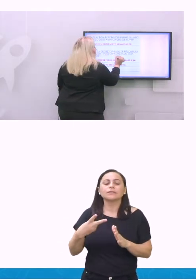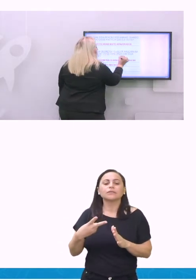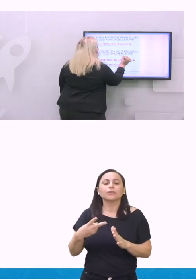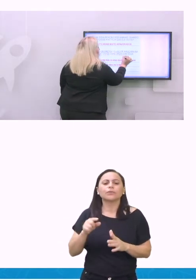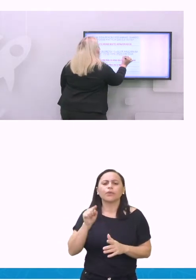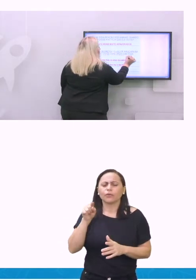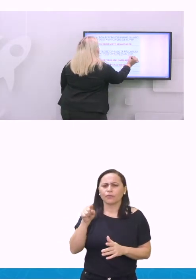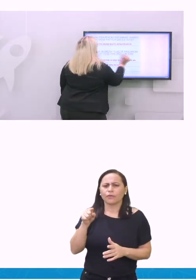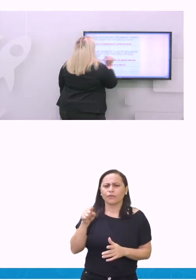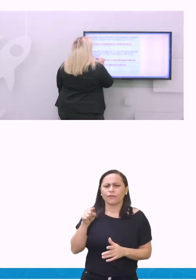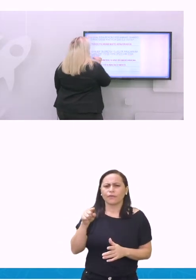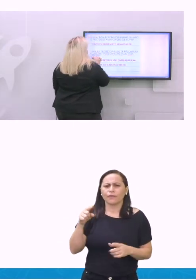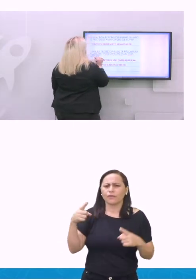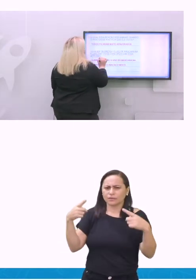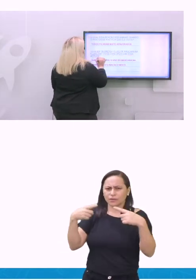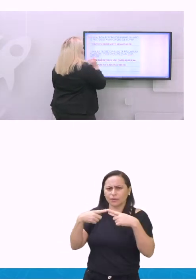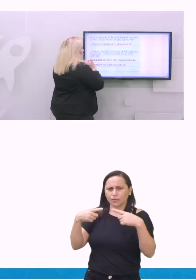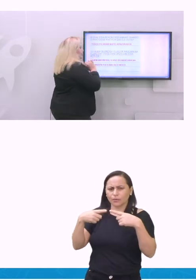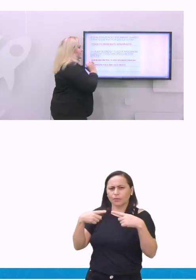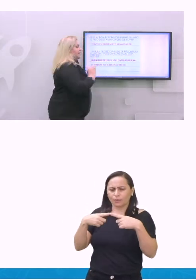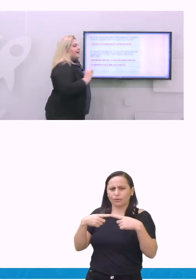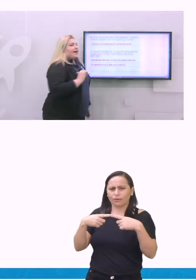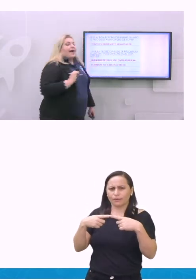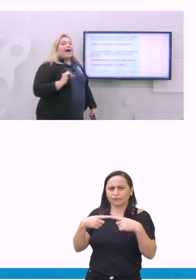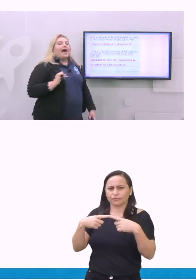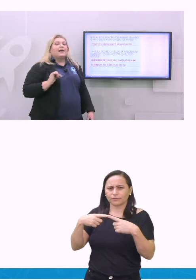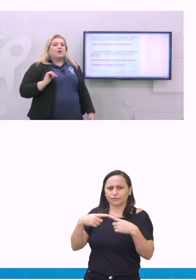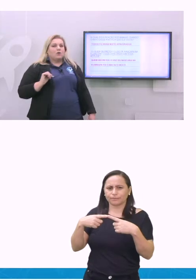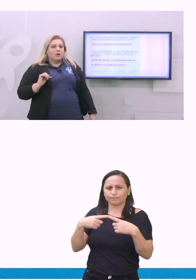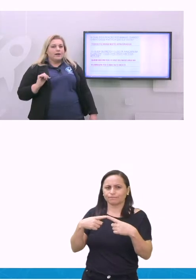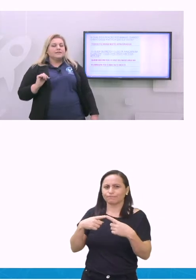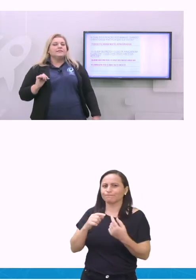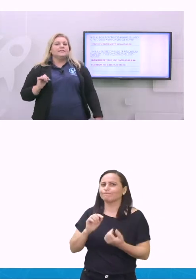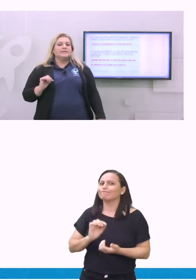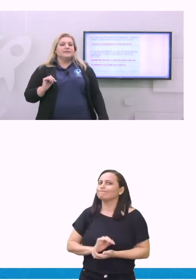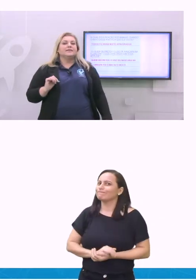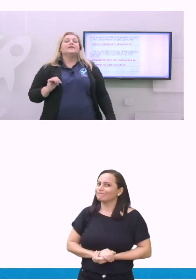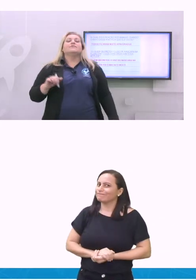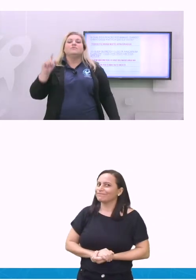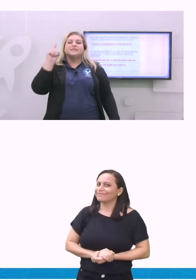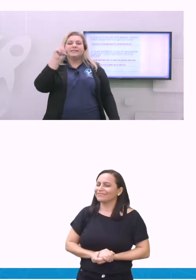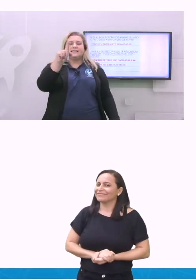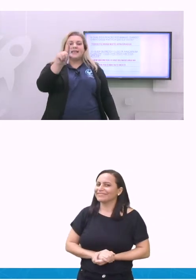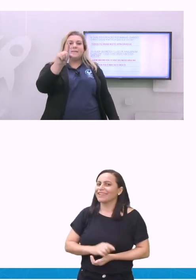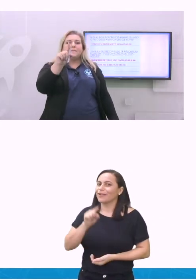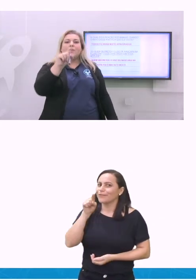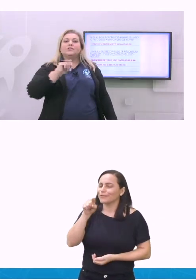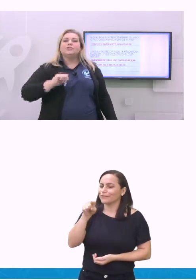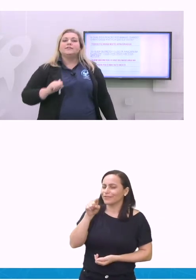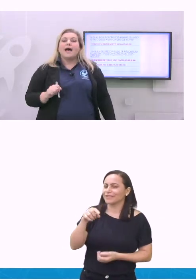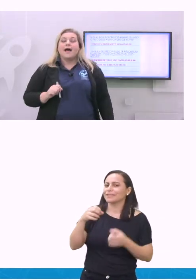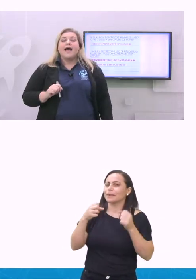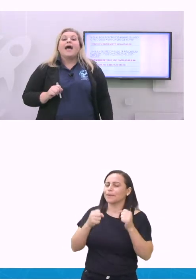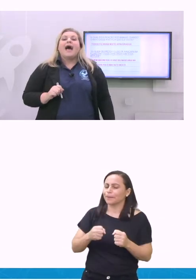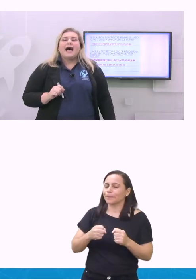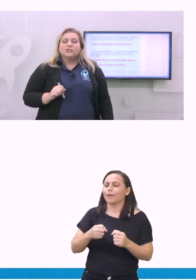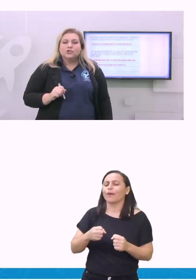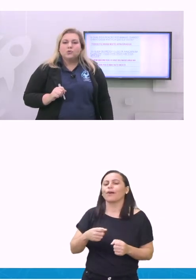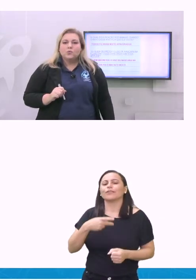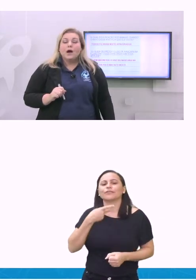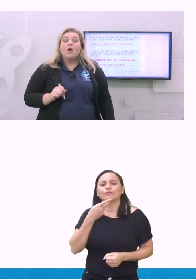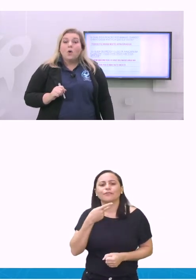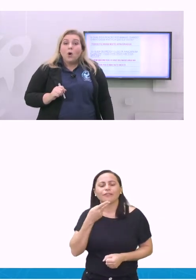Você concorda com essa atitude? Agora sim, você pode dar